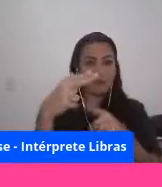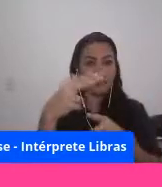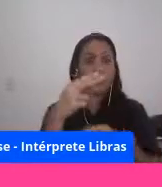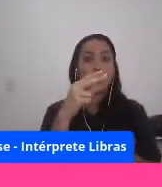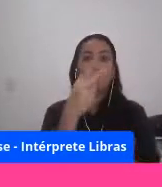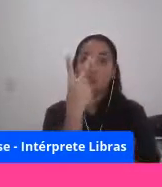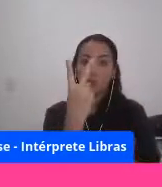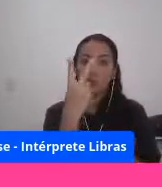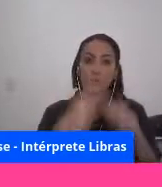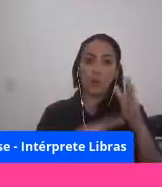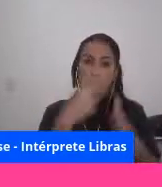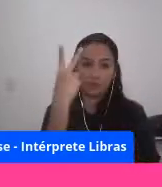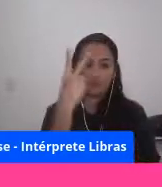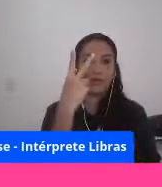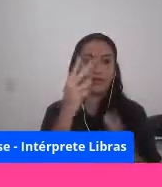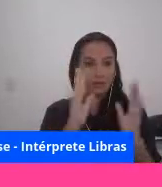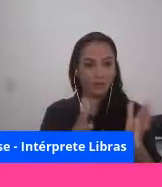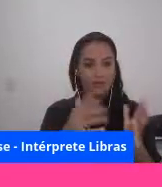parte de modelagem,